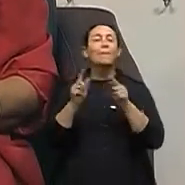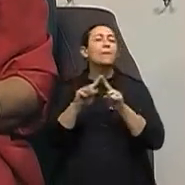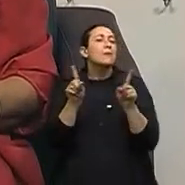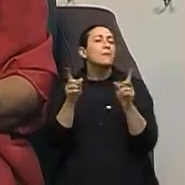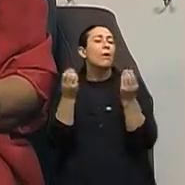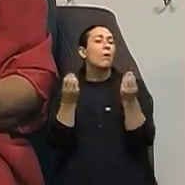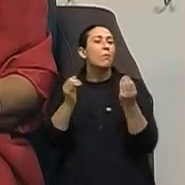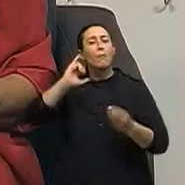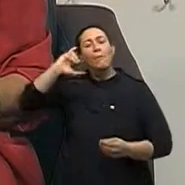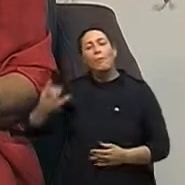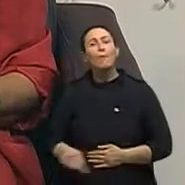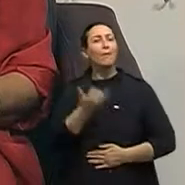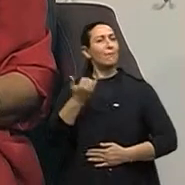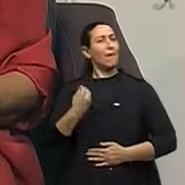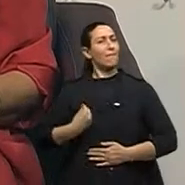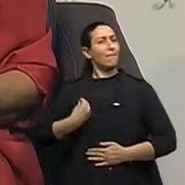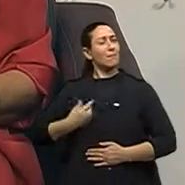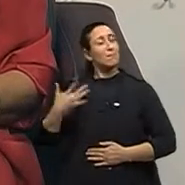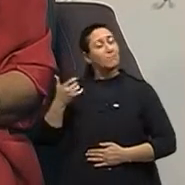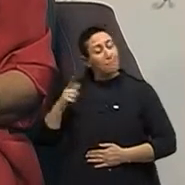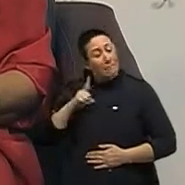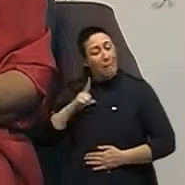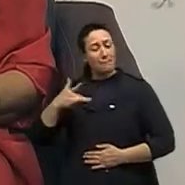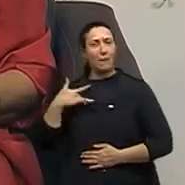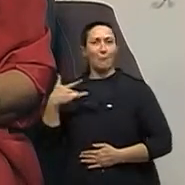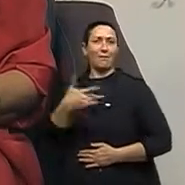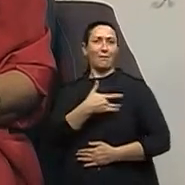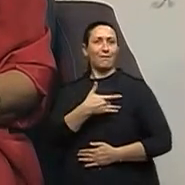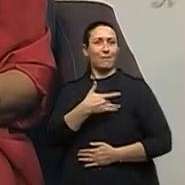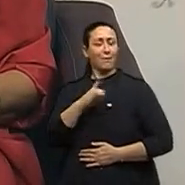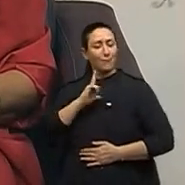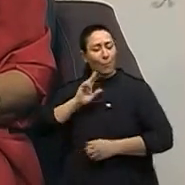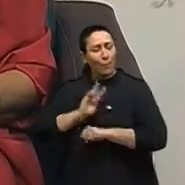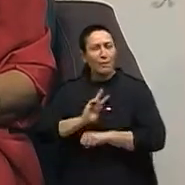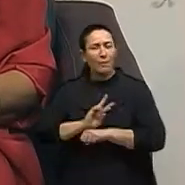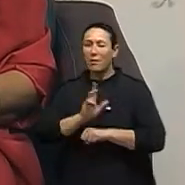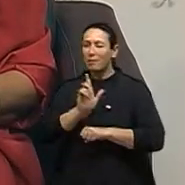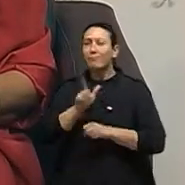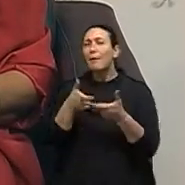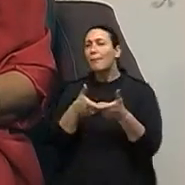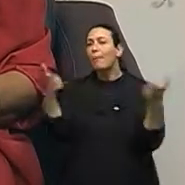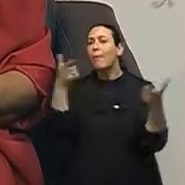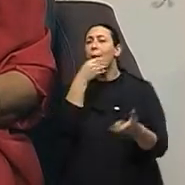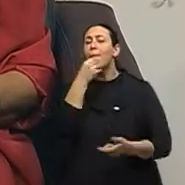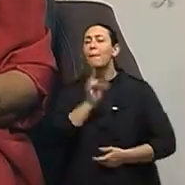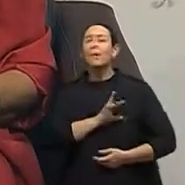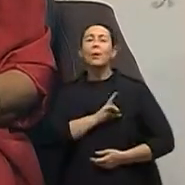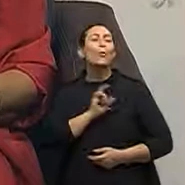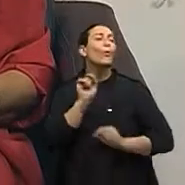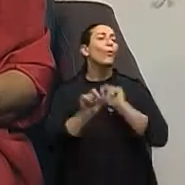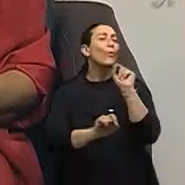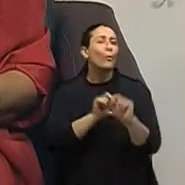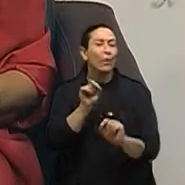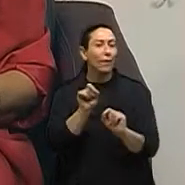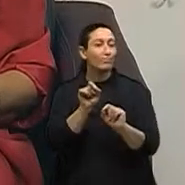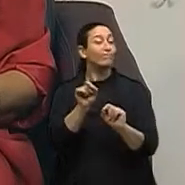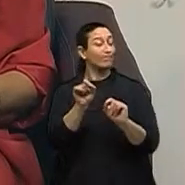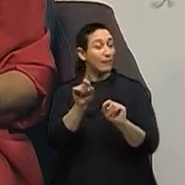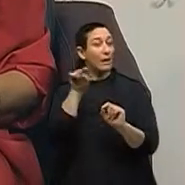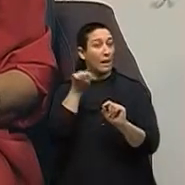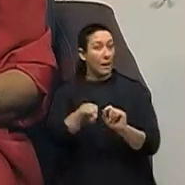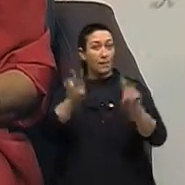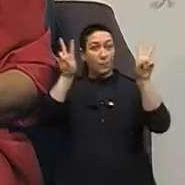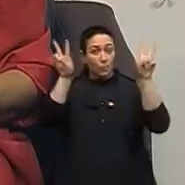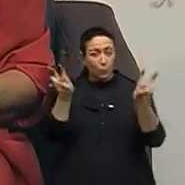envelhecimento de uma maneira saudável o que amedronta os homens nessa fase da vida sobre essas e outras